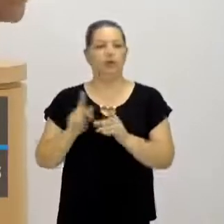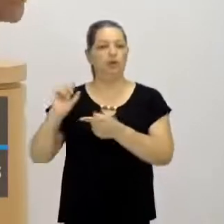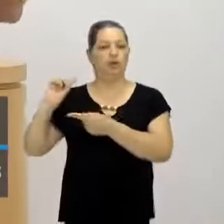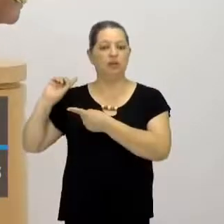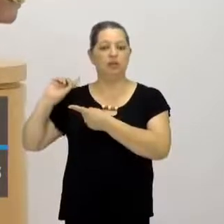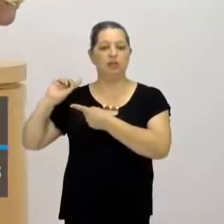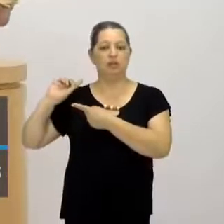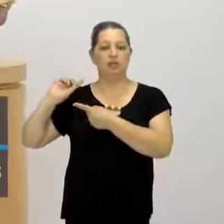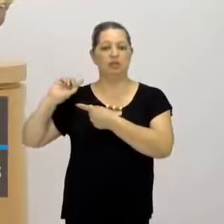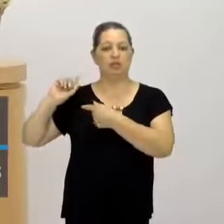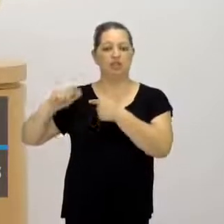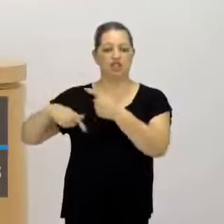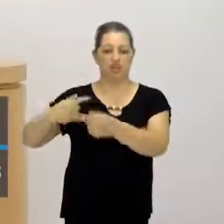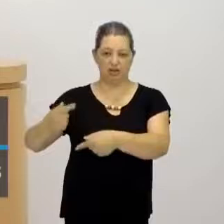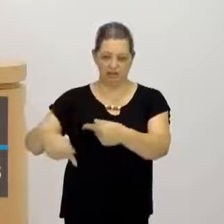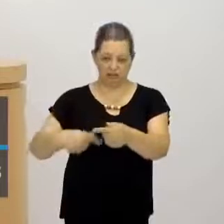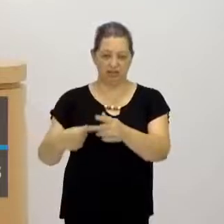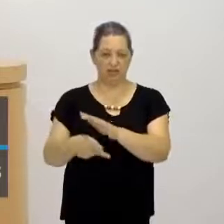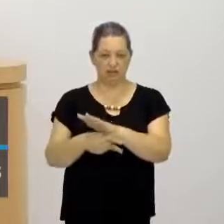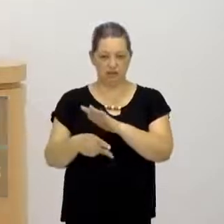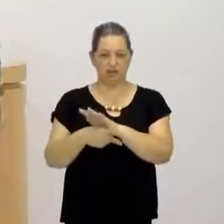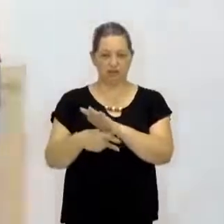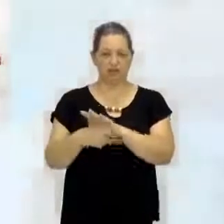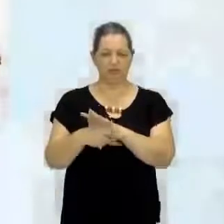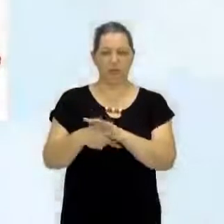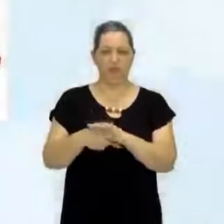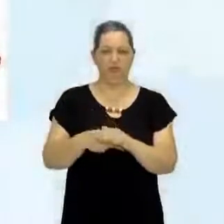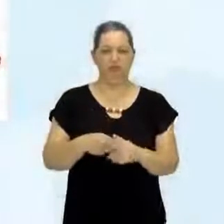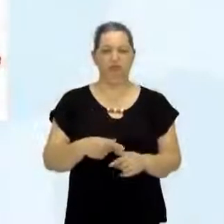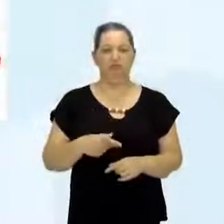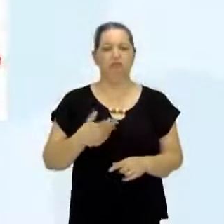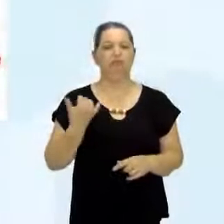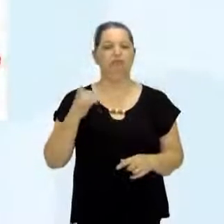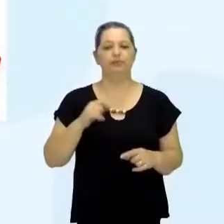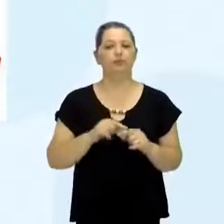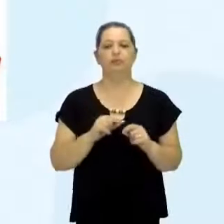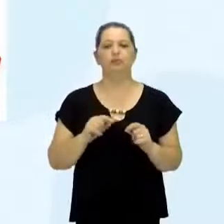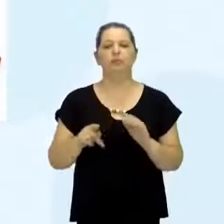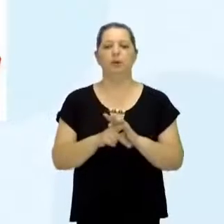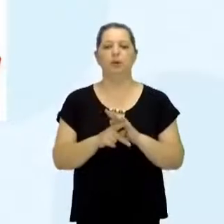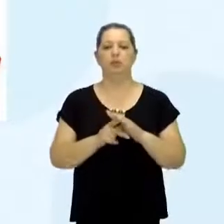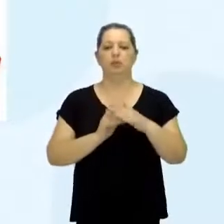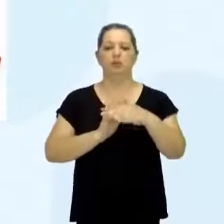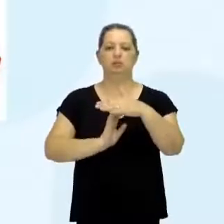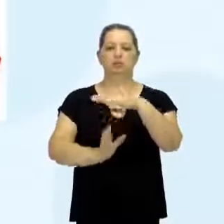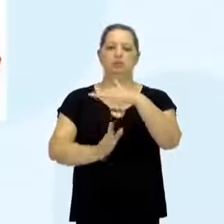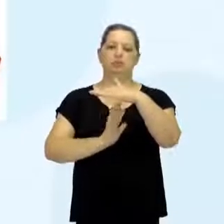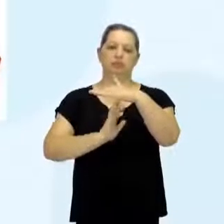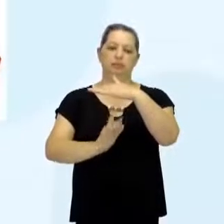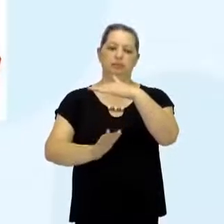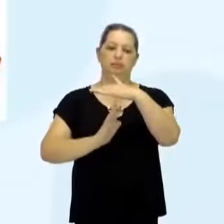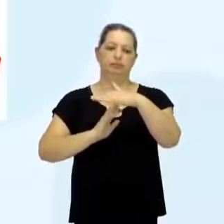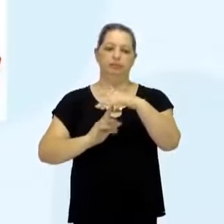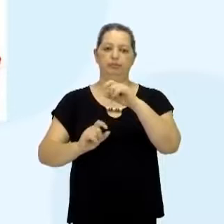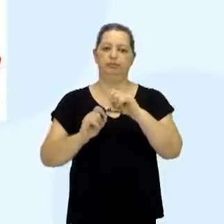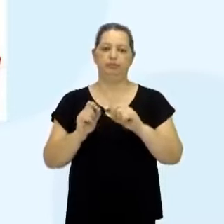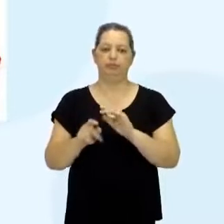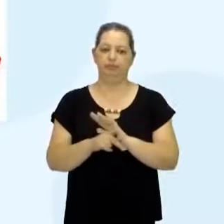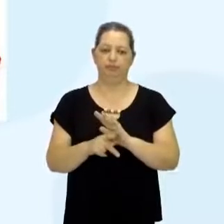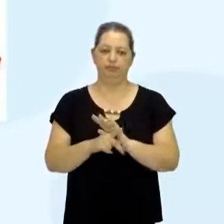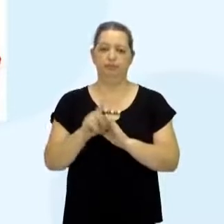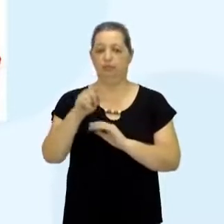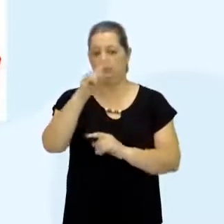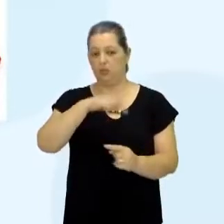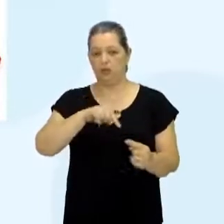por exemplo, compartilha desse passado. Vamos ver o segundo. O que atrai um fluxo migratório? Dá aquela apertadinha, Mafê. Os